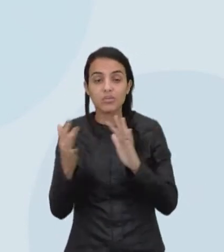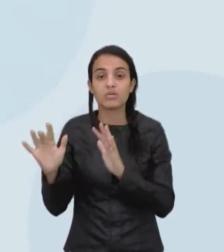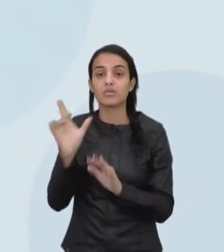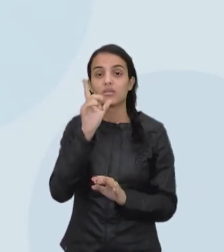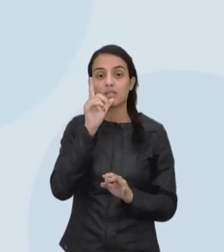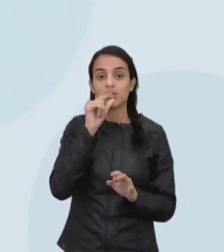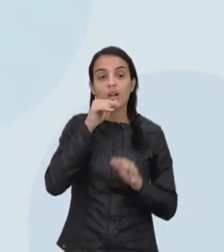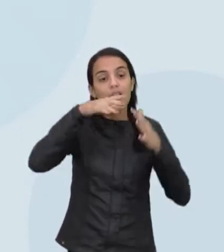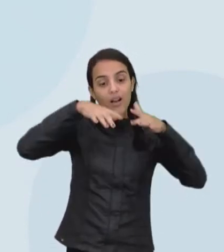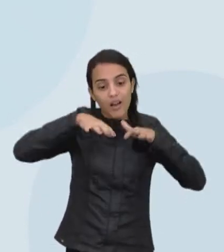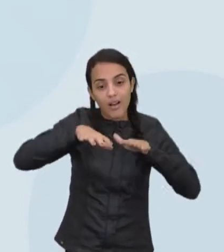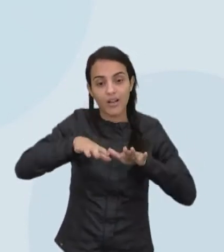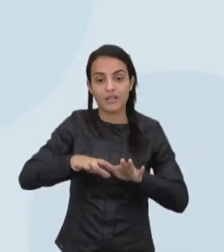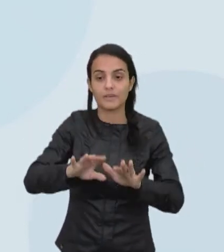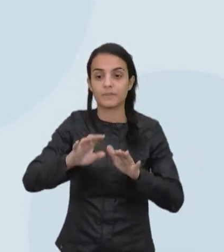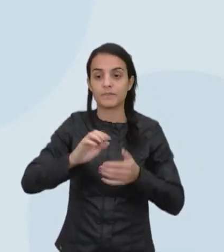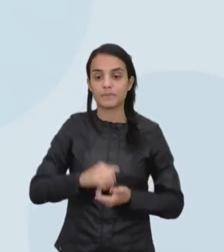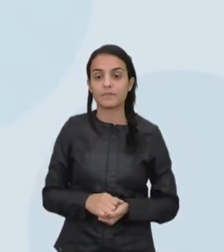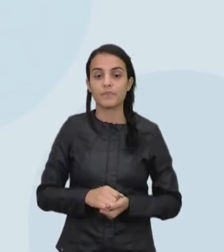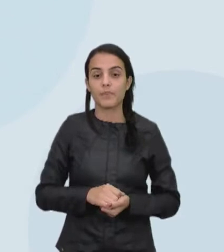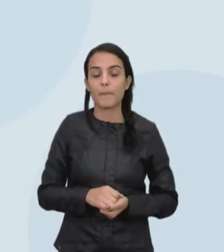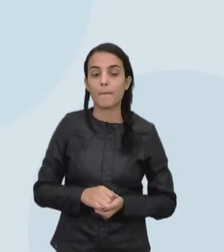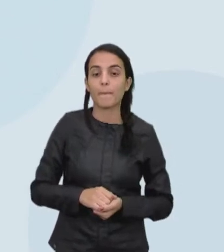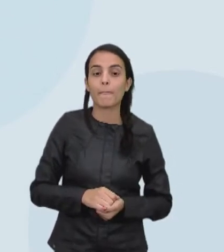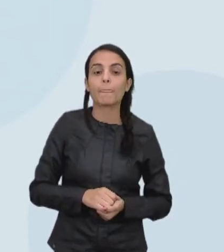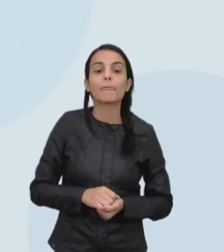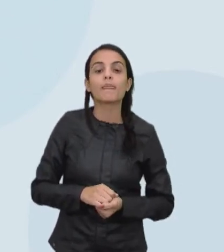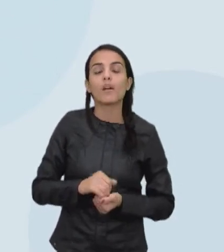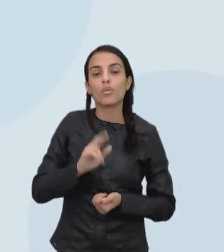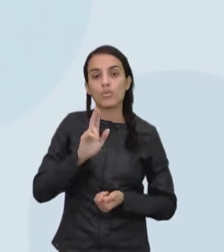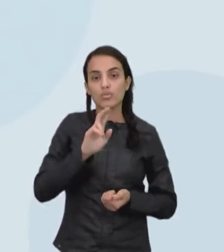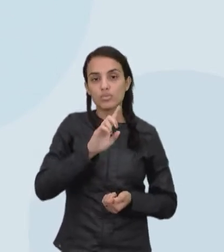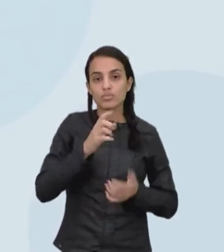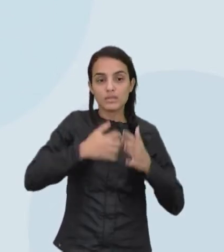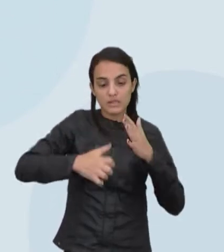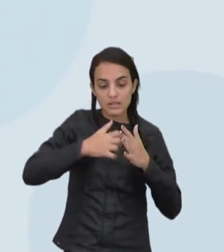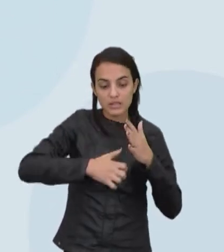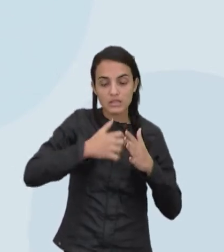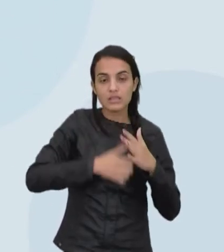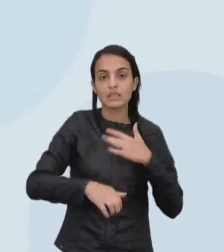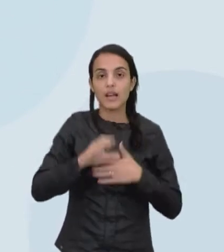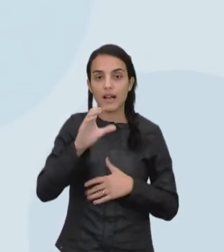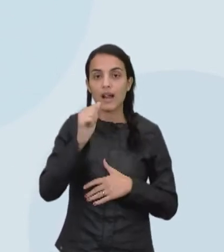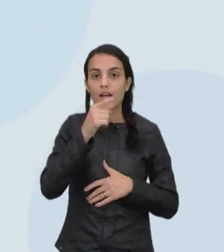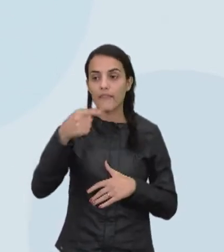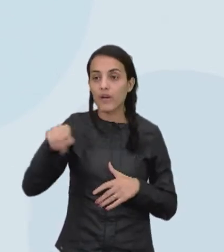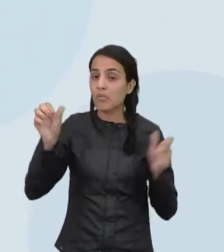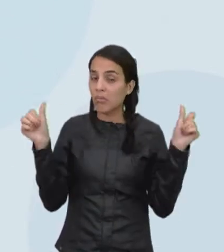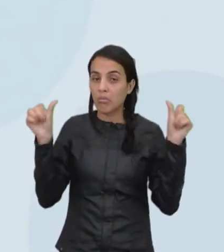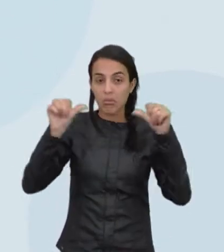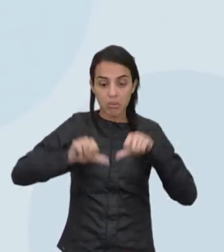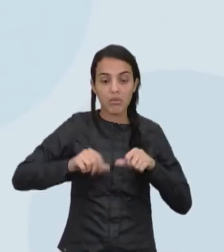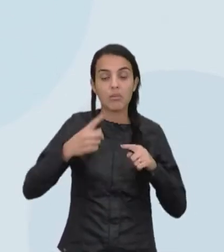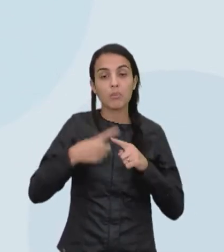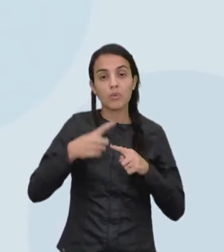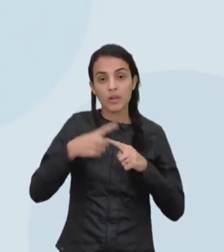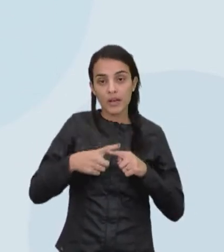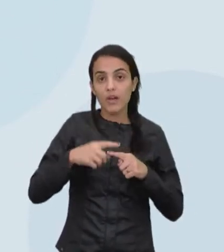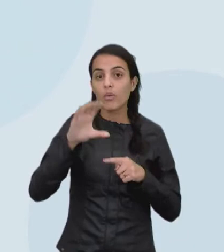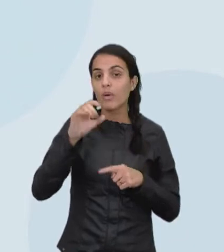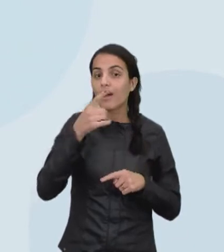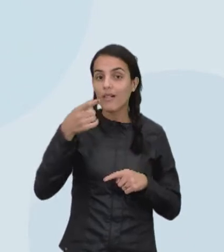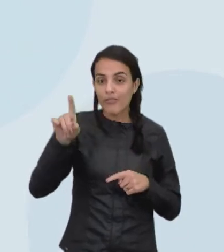acima de Cubatão. As usinas a carvão são ainda piores, porque parte do carvão que